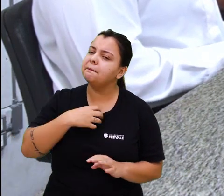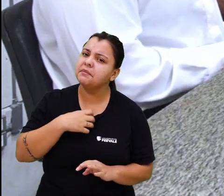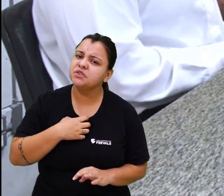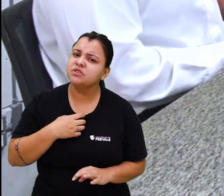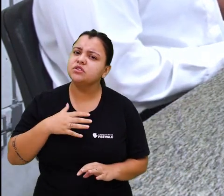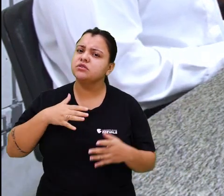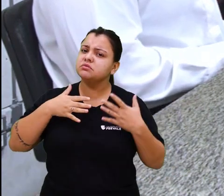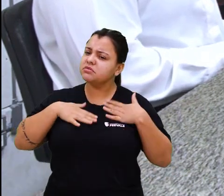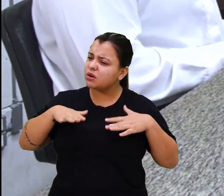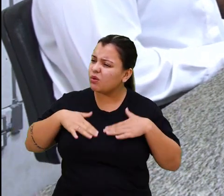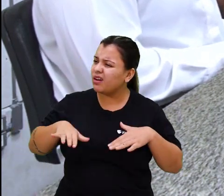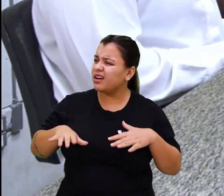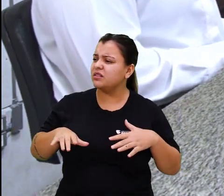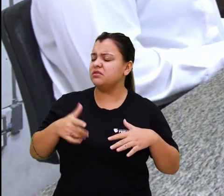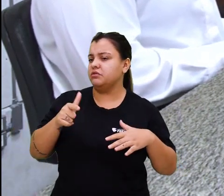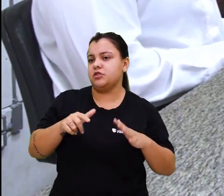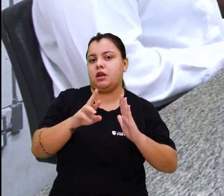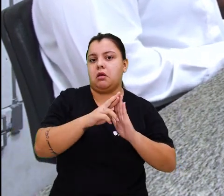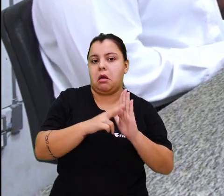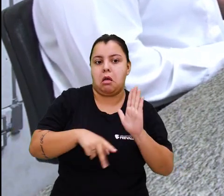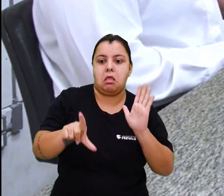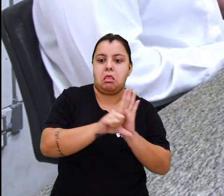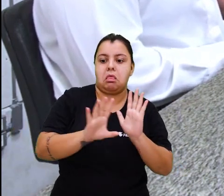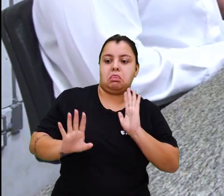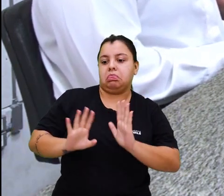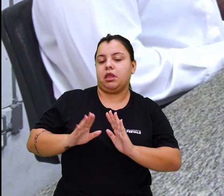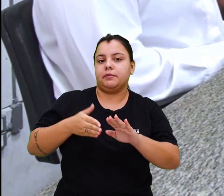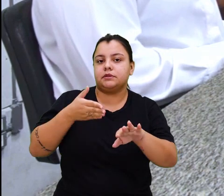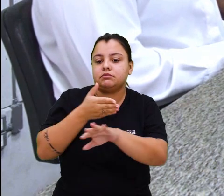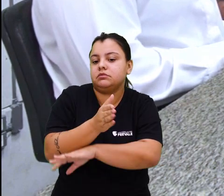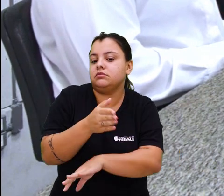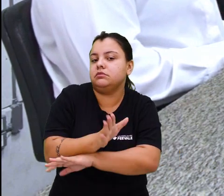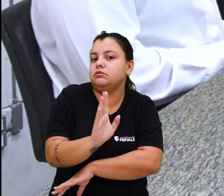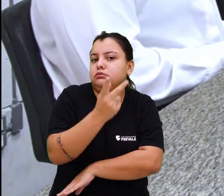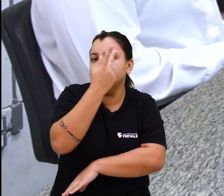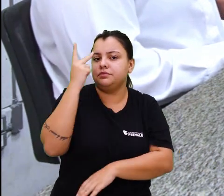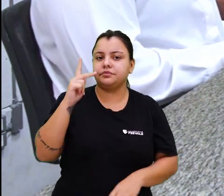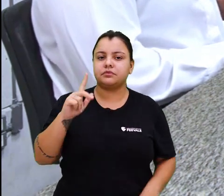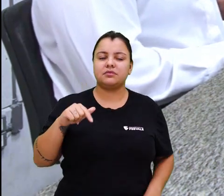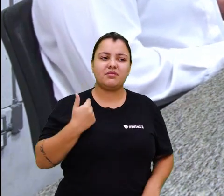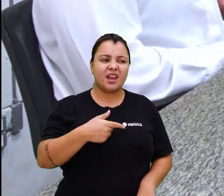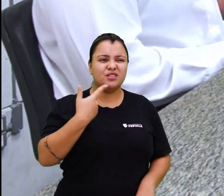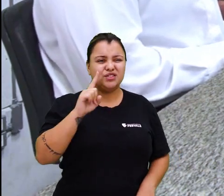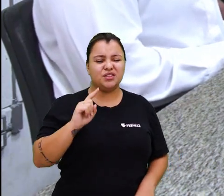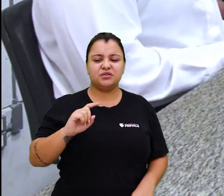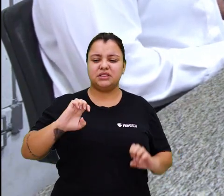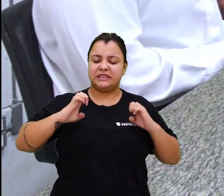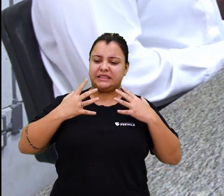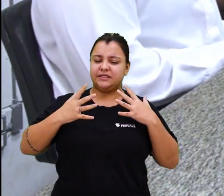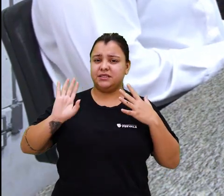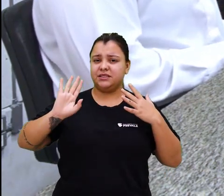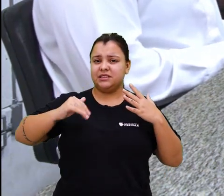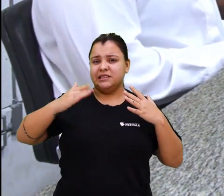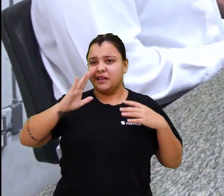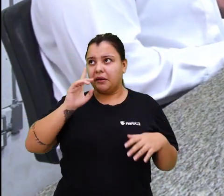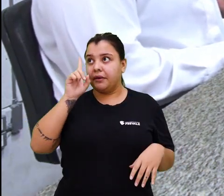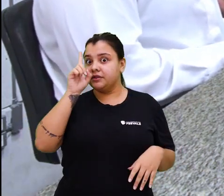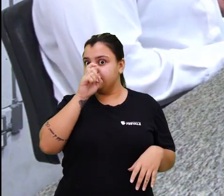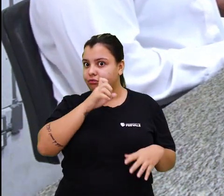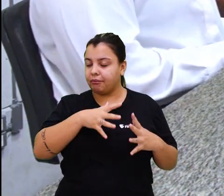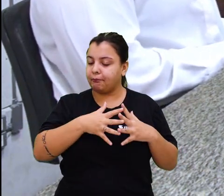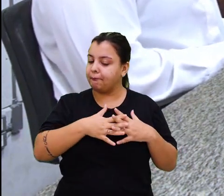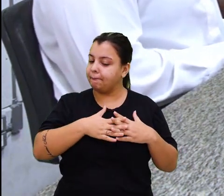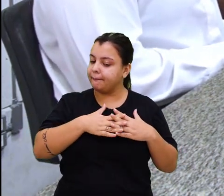uma uma burocracia muito grande para chegar nas pessoas né a gente já participou de eventos que era mais complicado assim não conseguia chegar